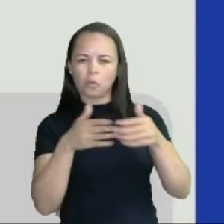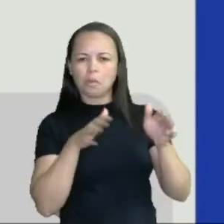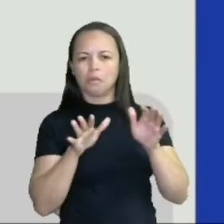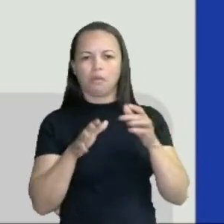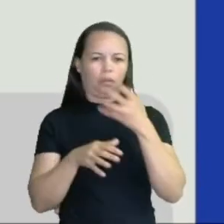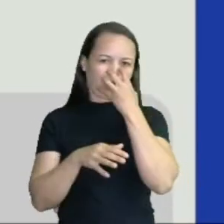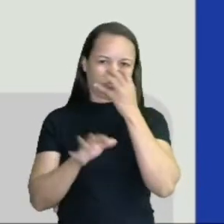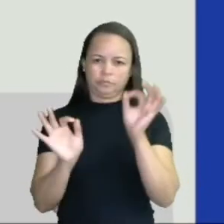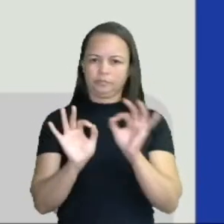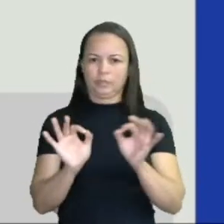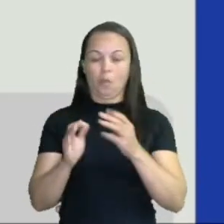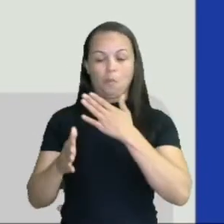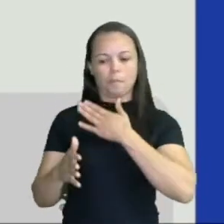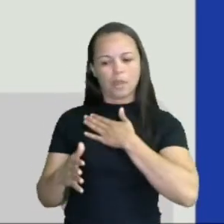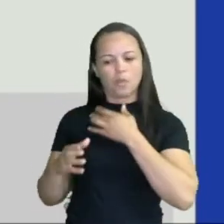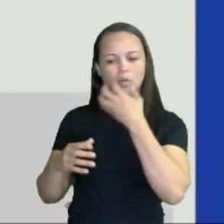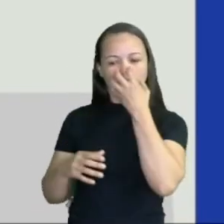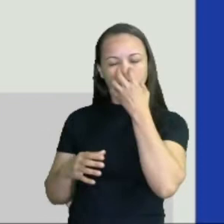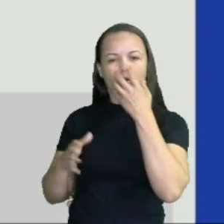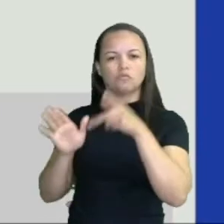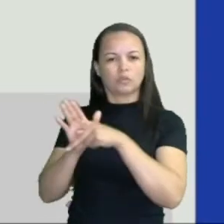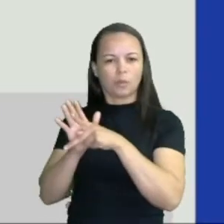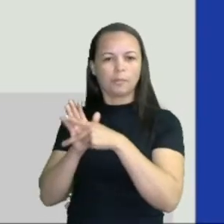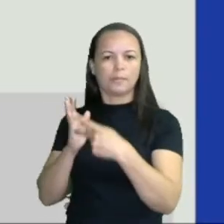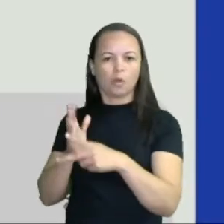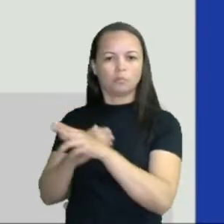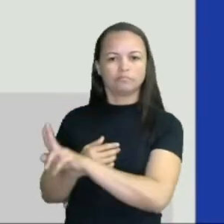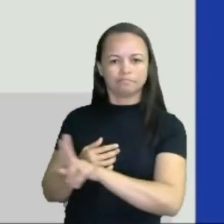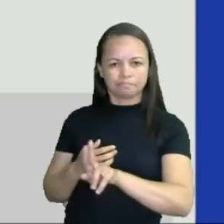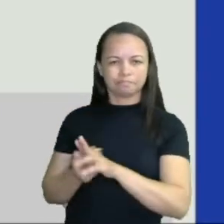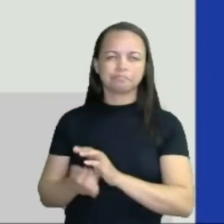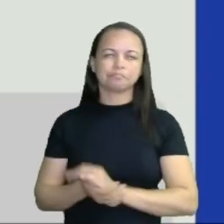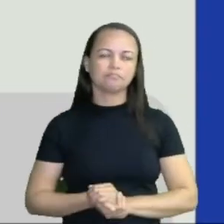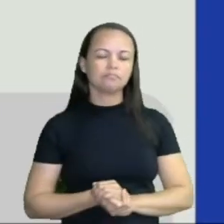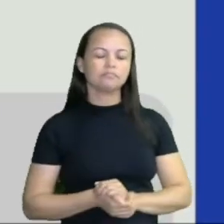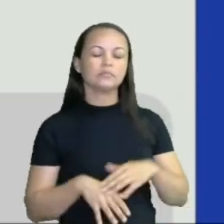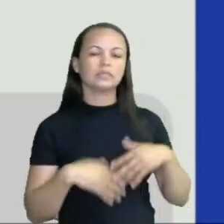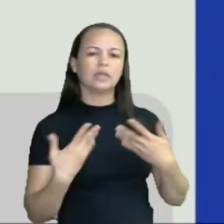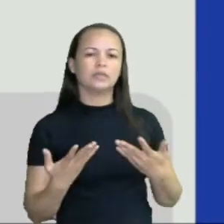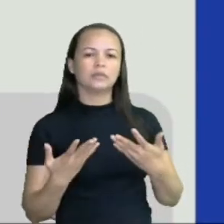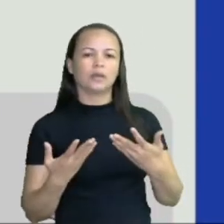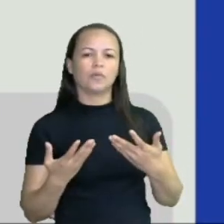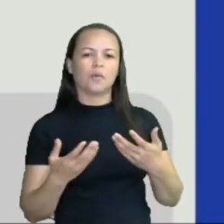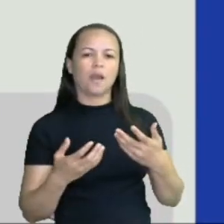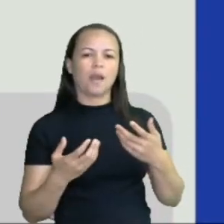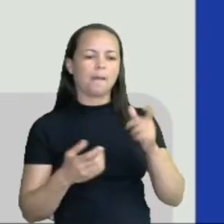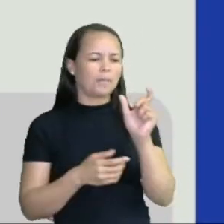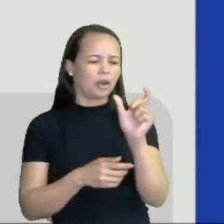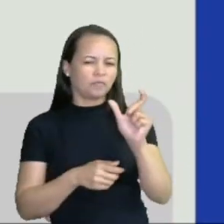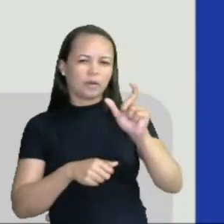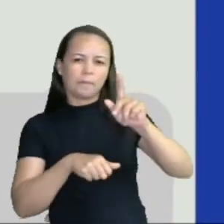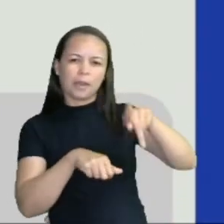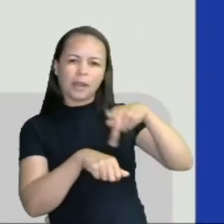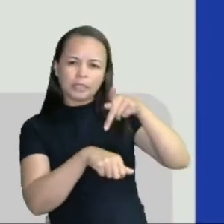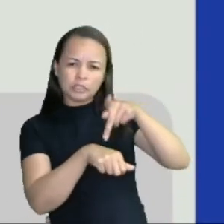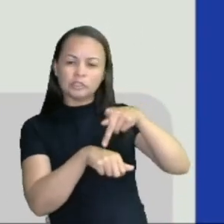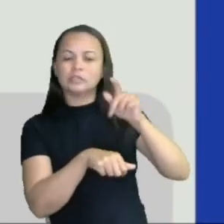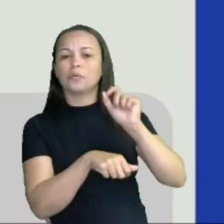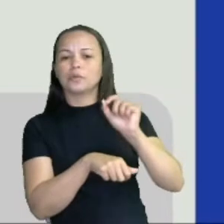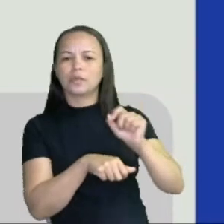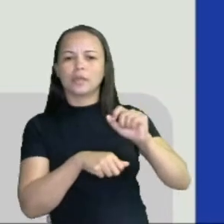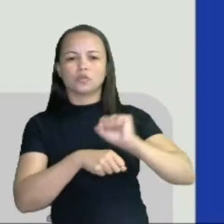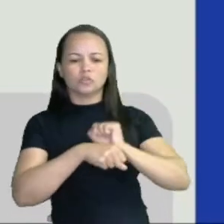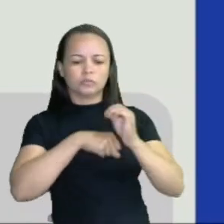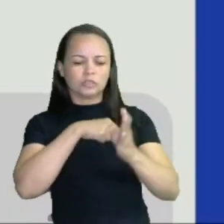cachorro. Outro exemplo de substantivo comum, país. A palavrinha país é um substantivo comum, porque está ali